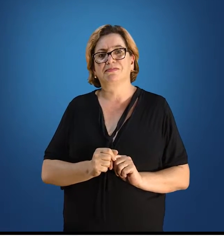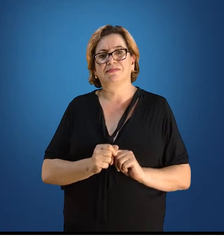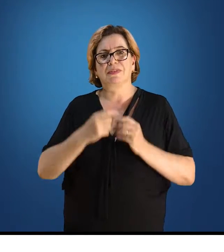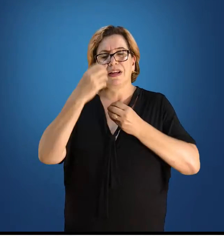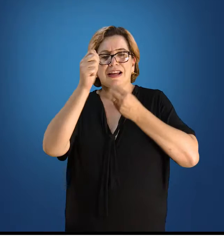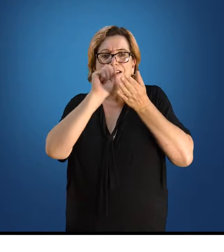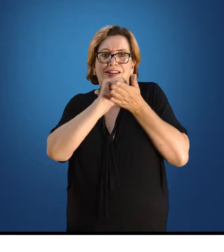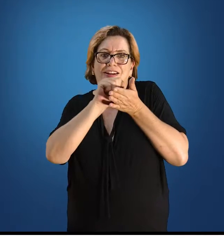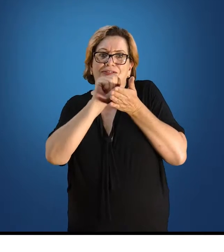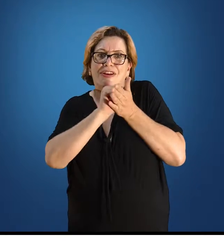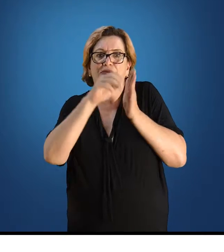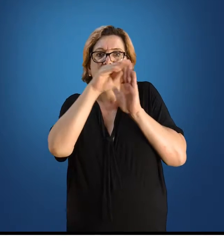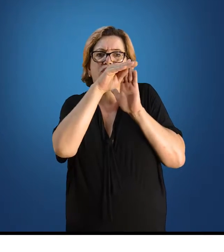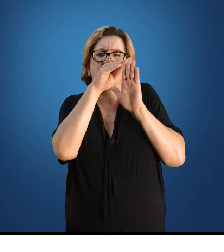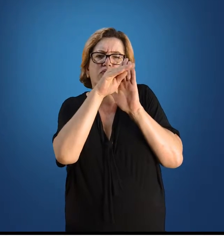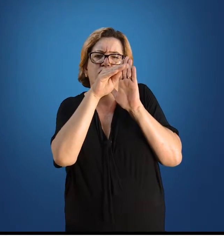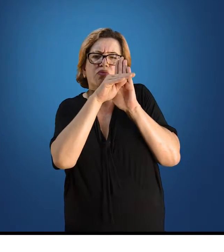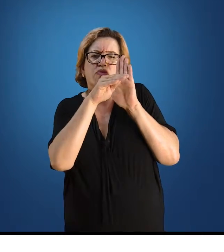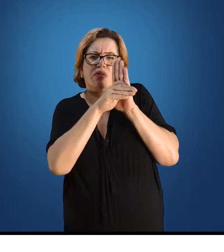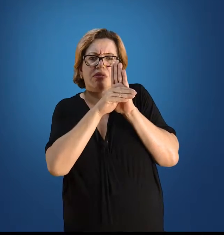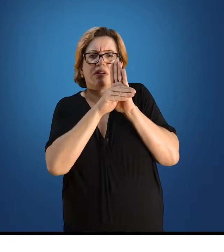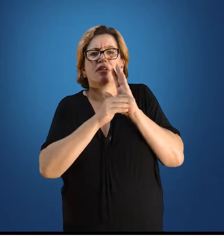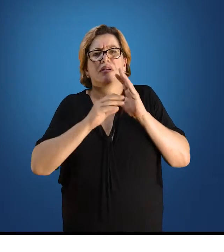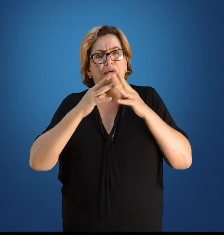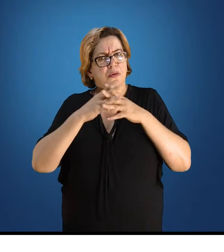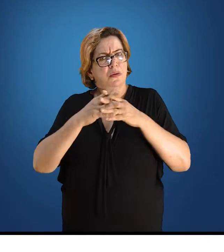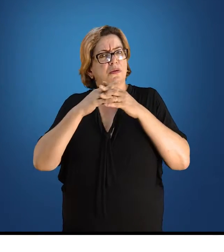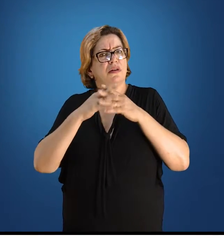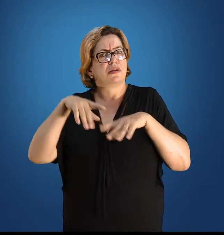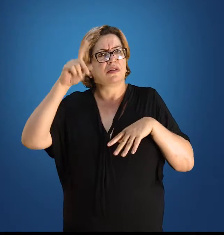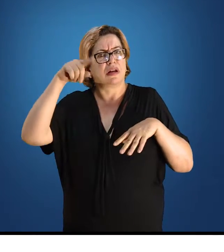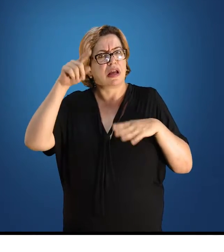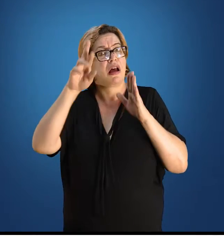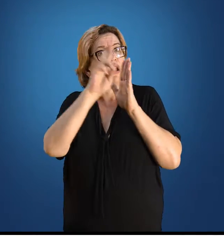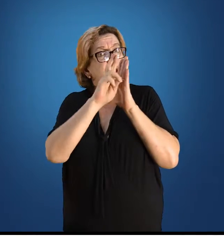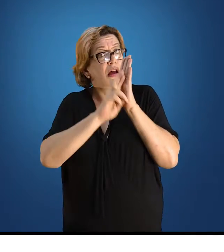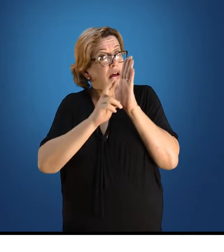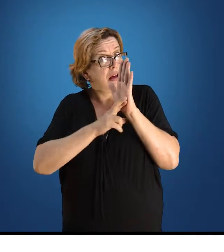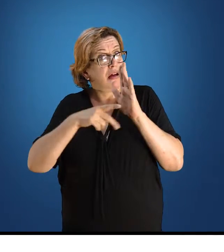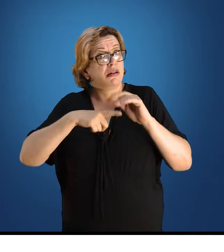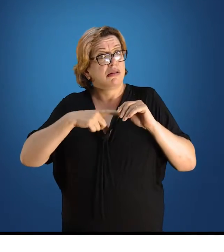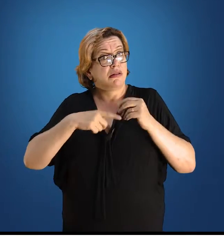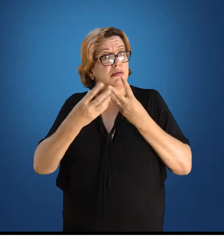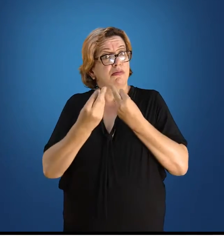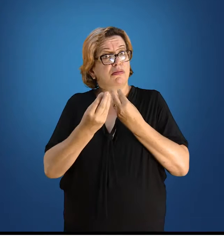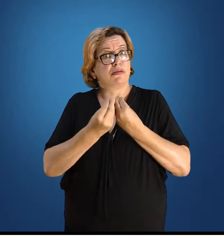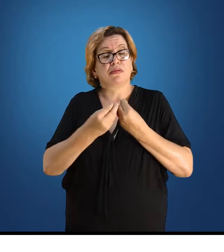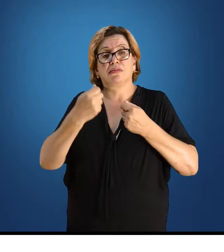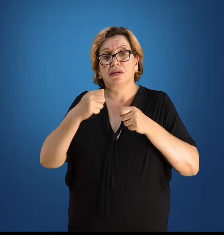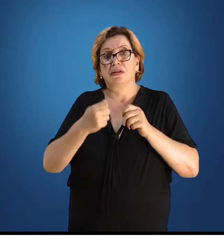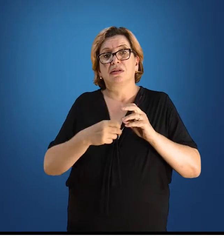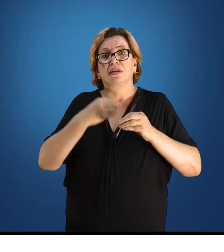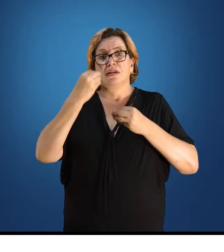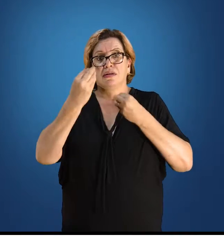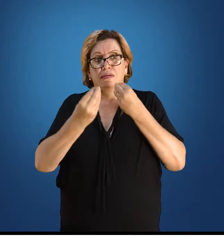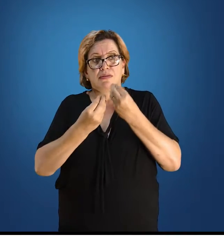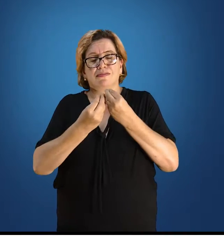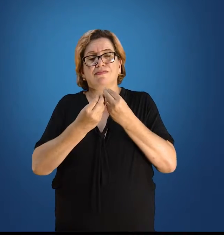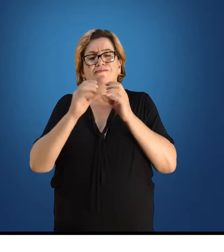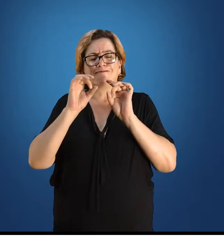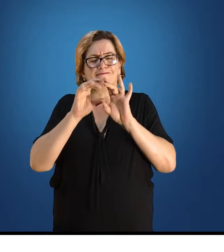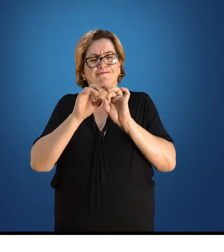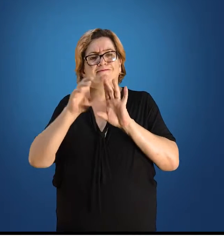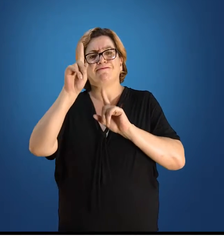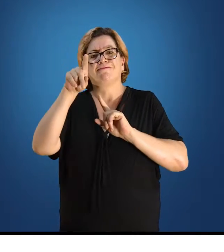Escrever uma lista de referências bibliográficas é bastante complexo, porque são muitos detalhes de informações que a gente tem que colocar e é uma formatação muito